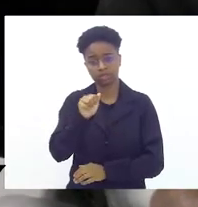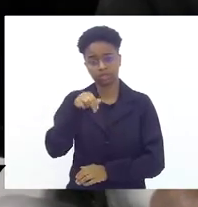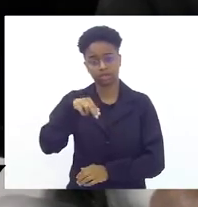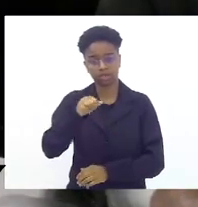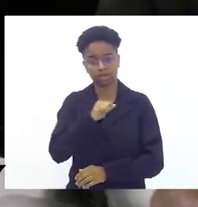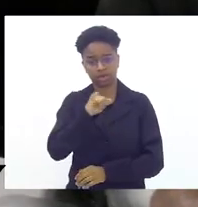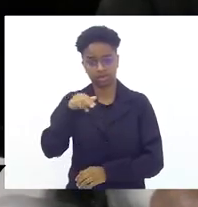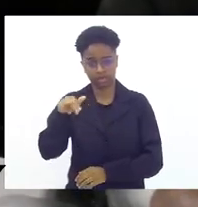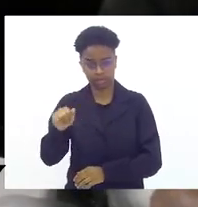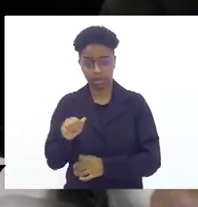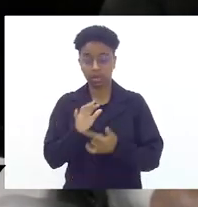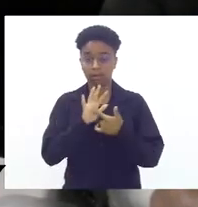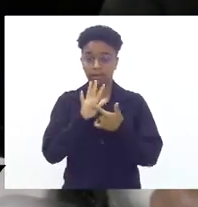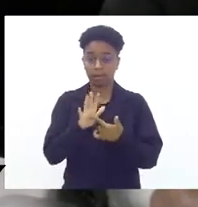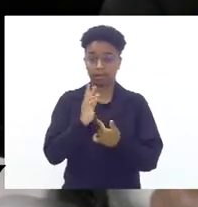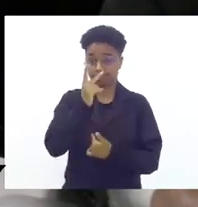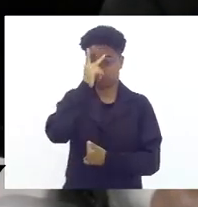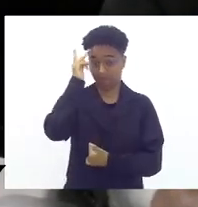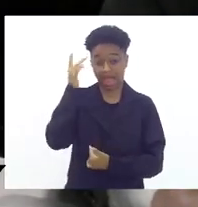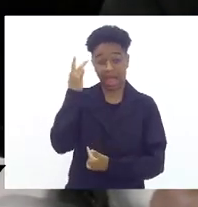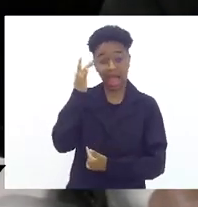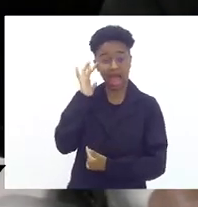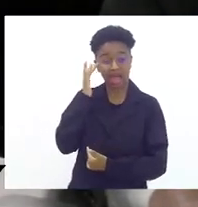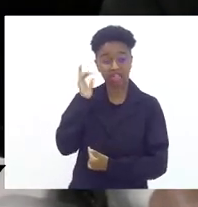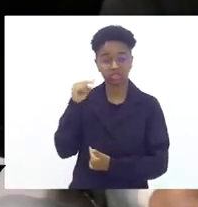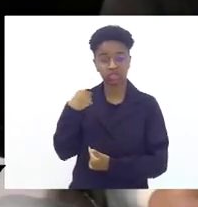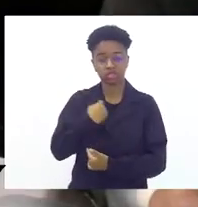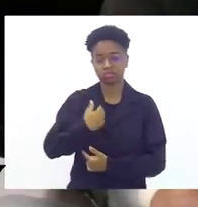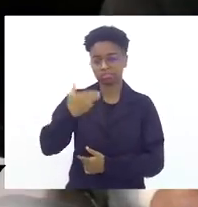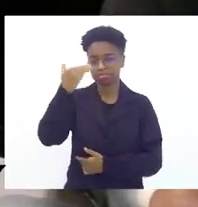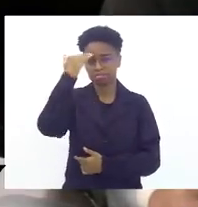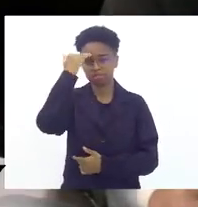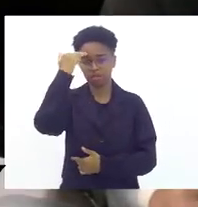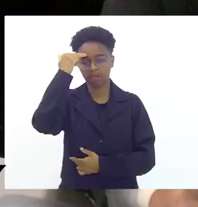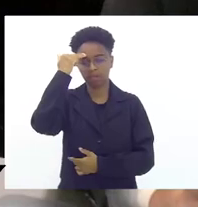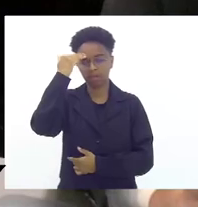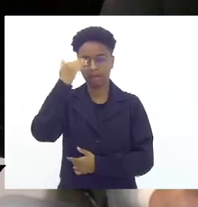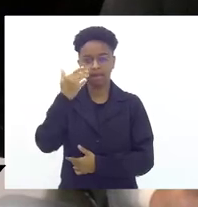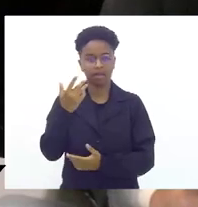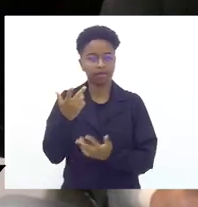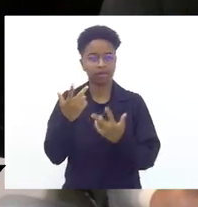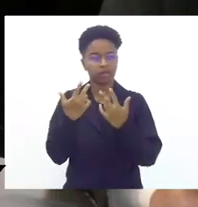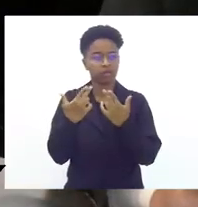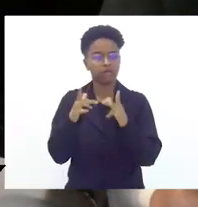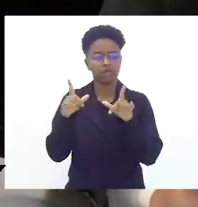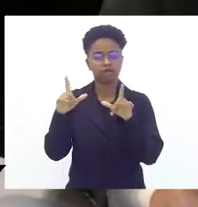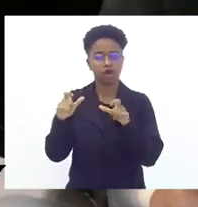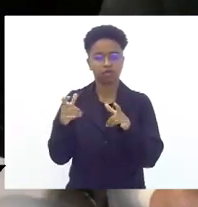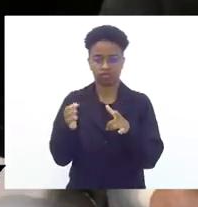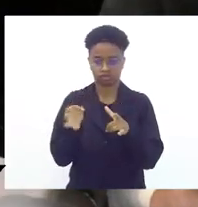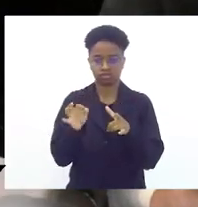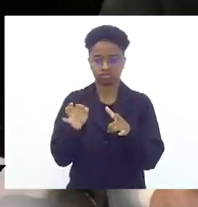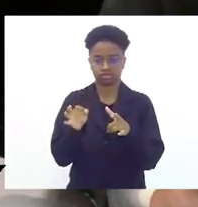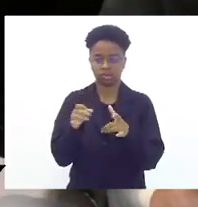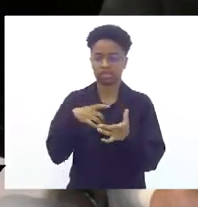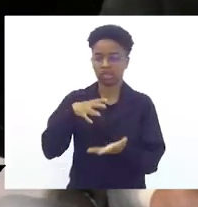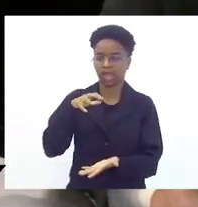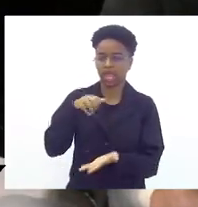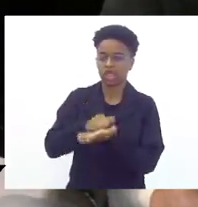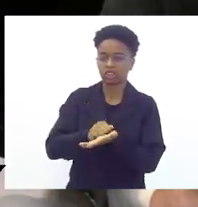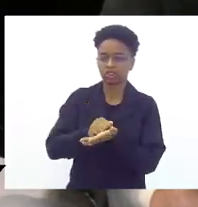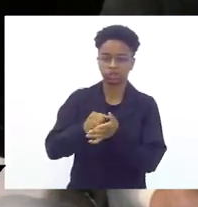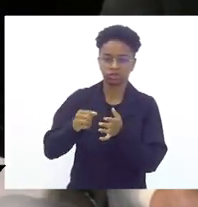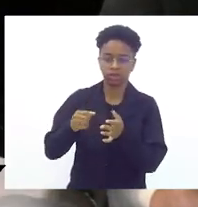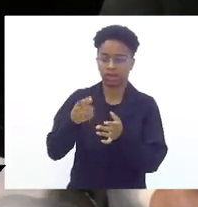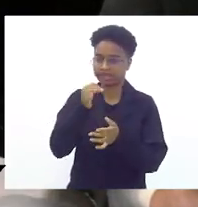que diz que as pessoas acham que a nossa memória é como uma foto né um registro de uma fotografia